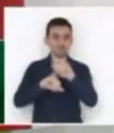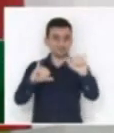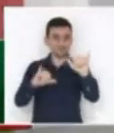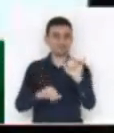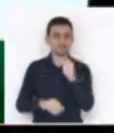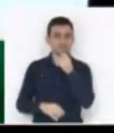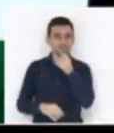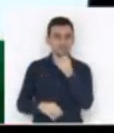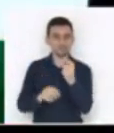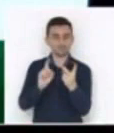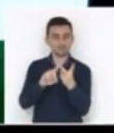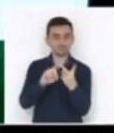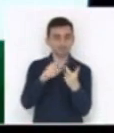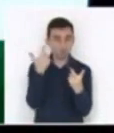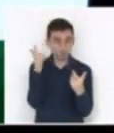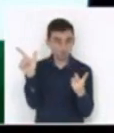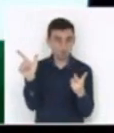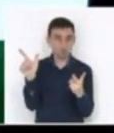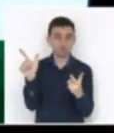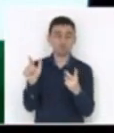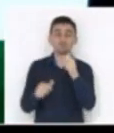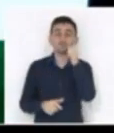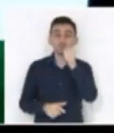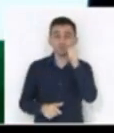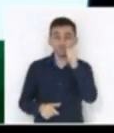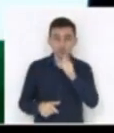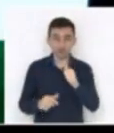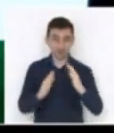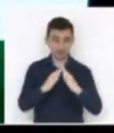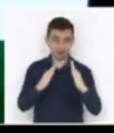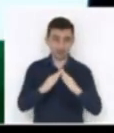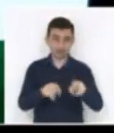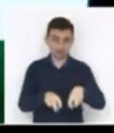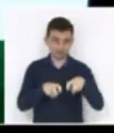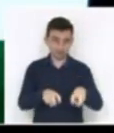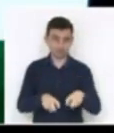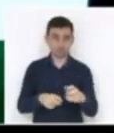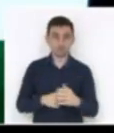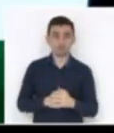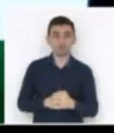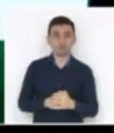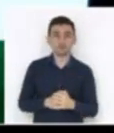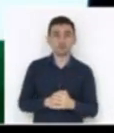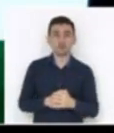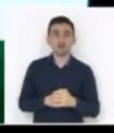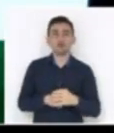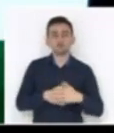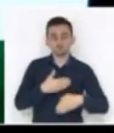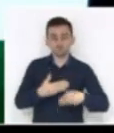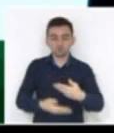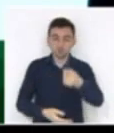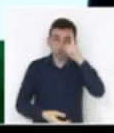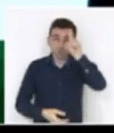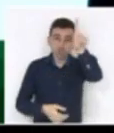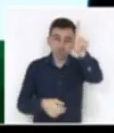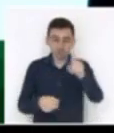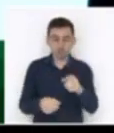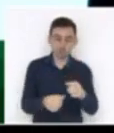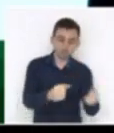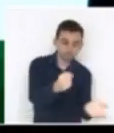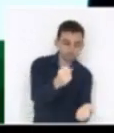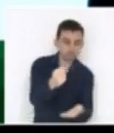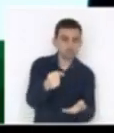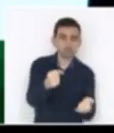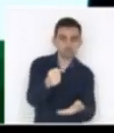segundo depoimento de uma outra mulher camponesa. Depois de um dia colhendo e carregando pés de